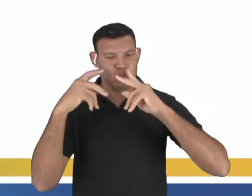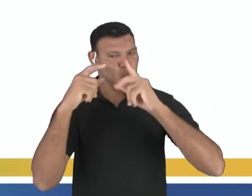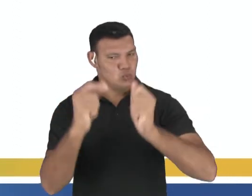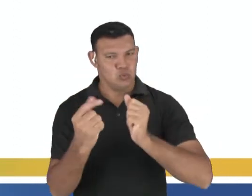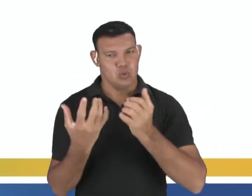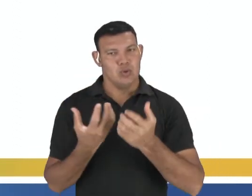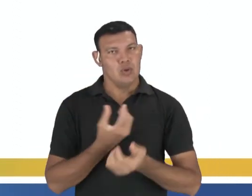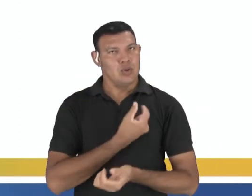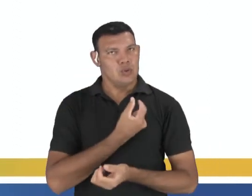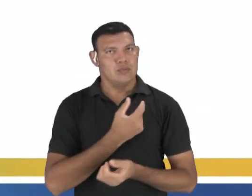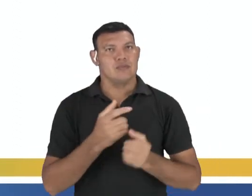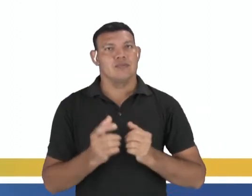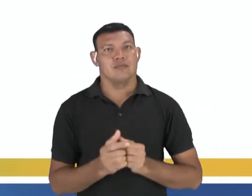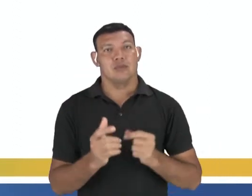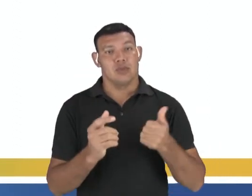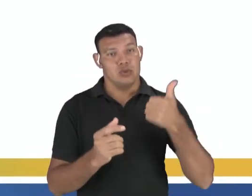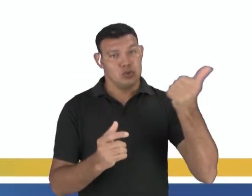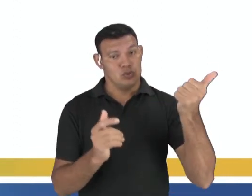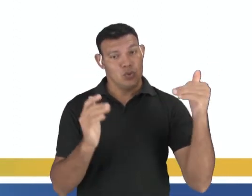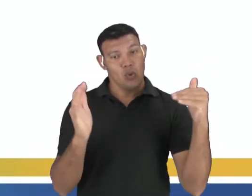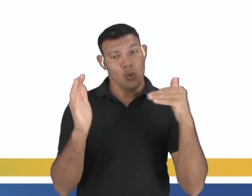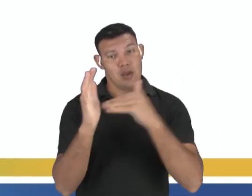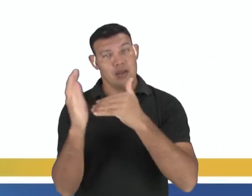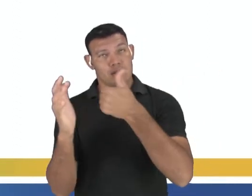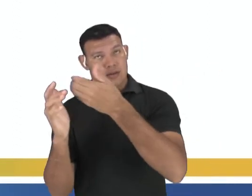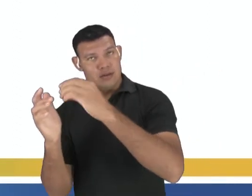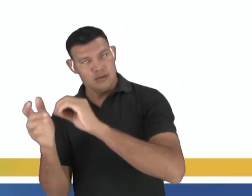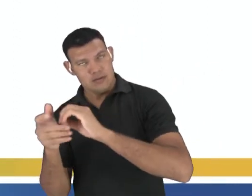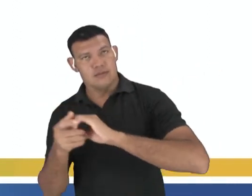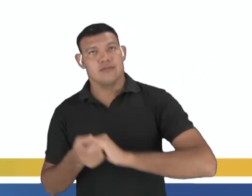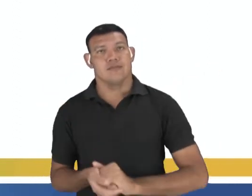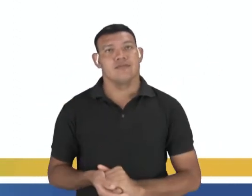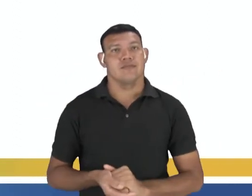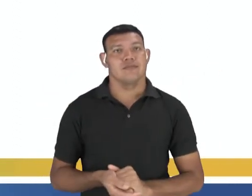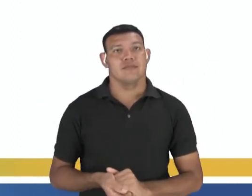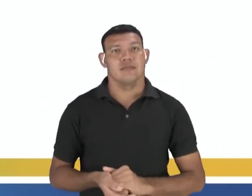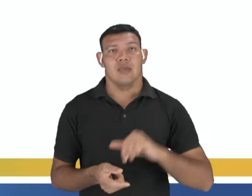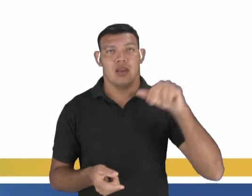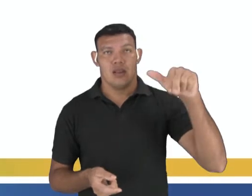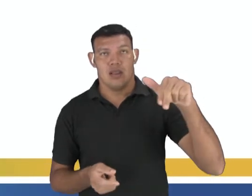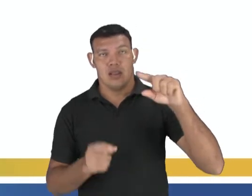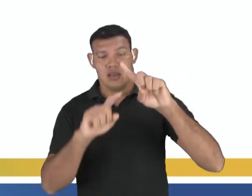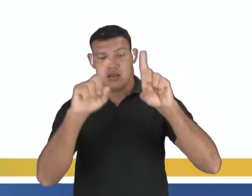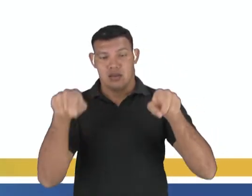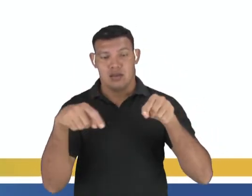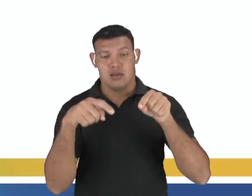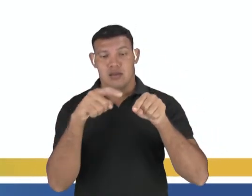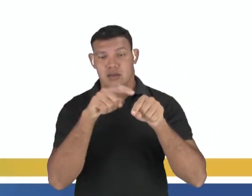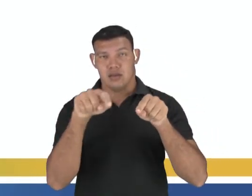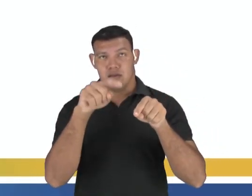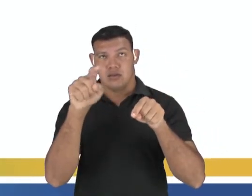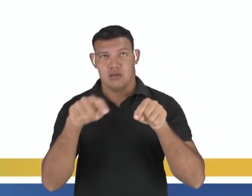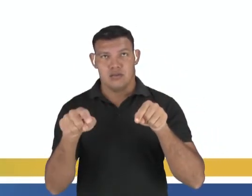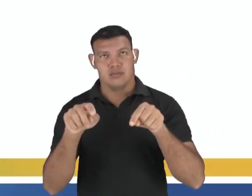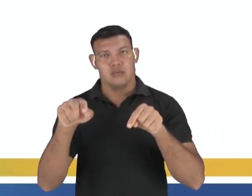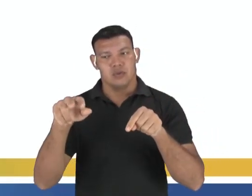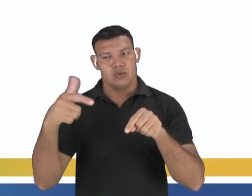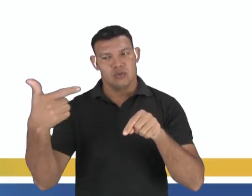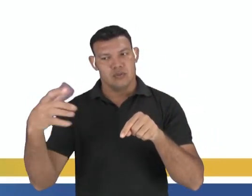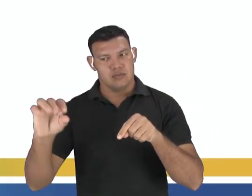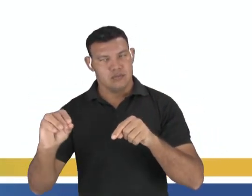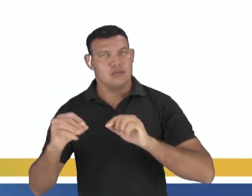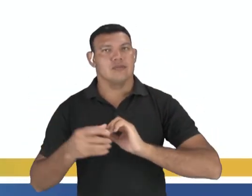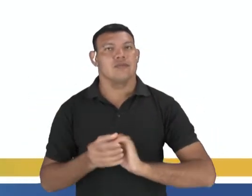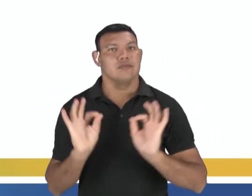números naturais de 1 até 20, certinho? O importante aqui é que o nosso N de ômega tem exatamente 20